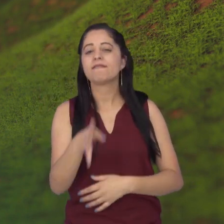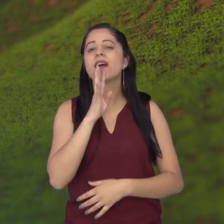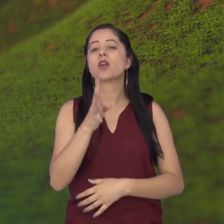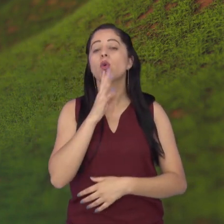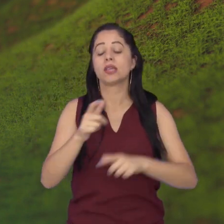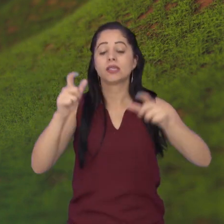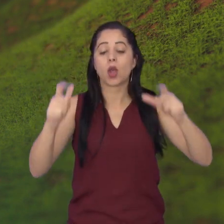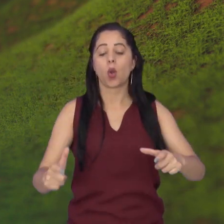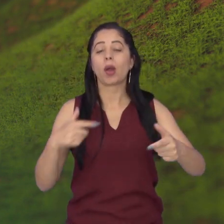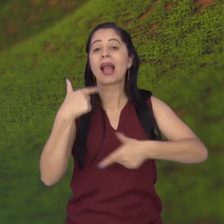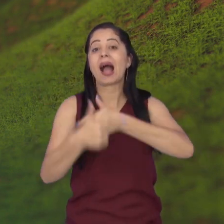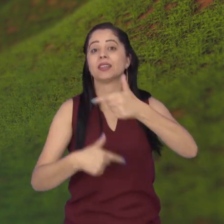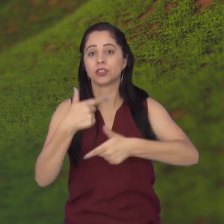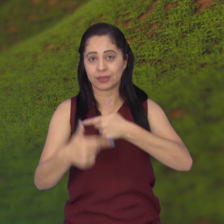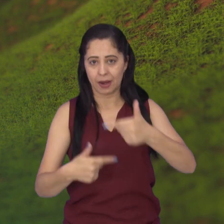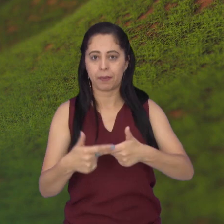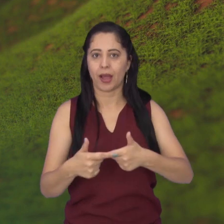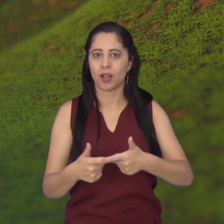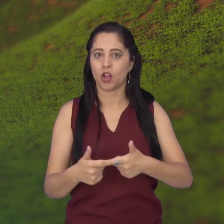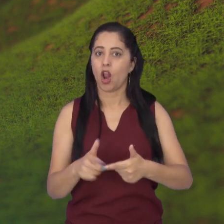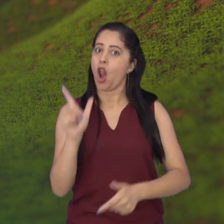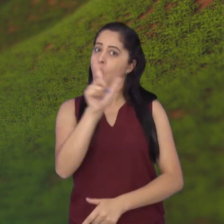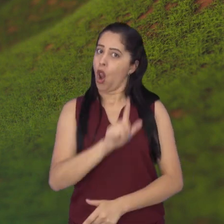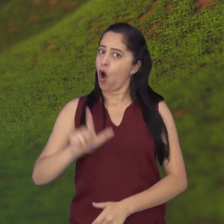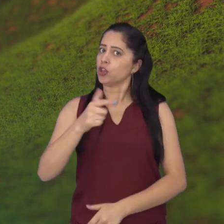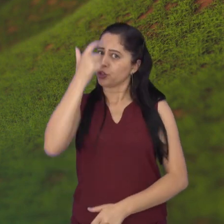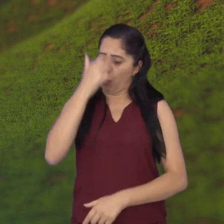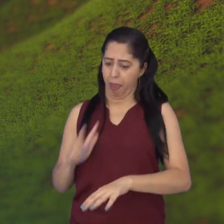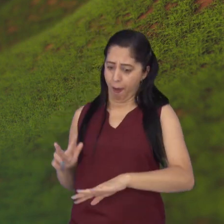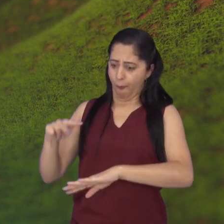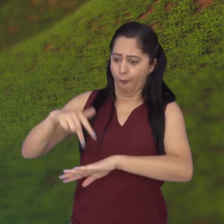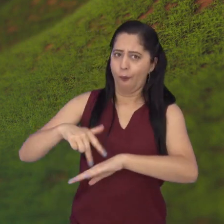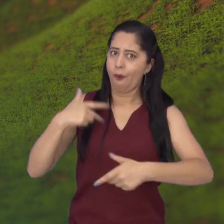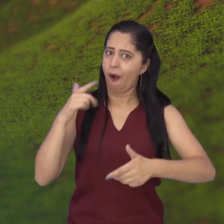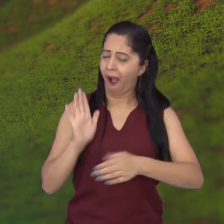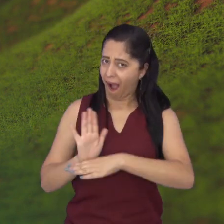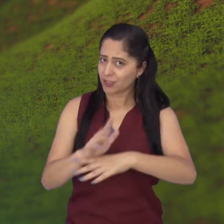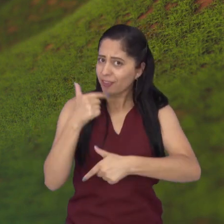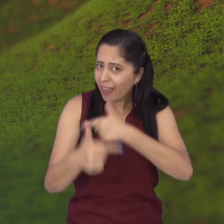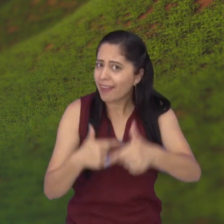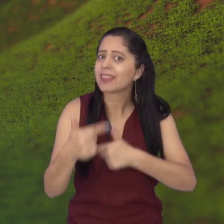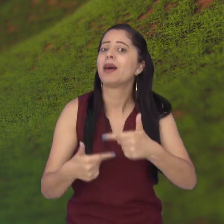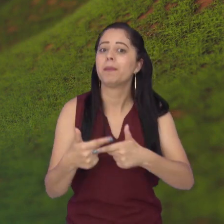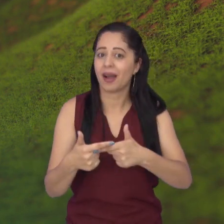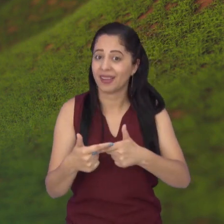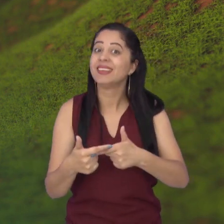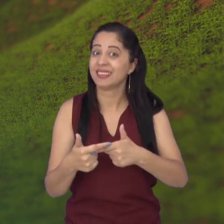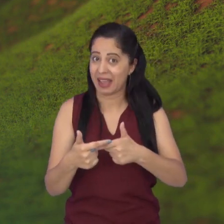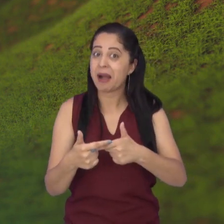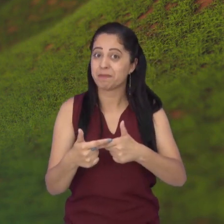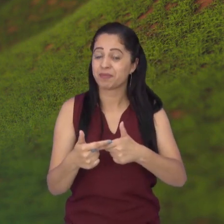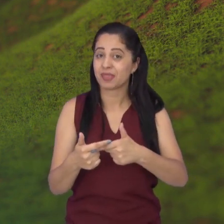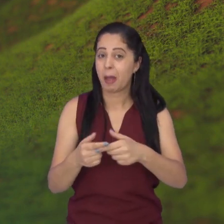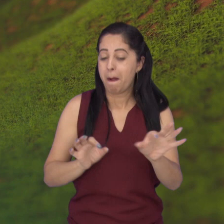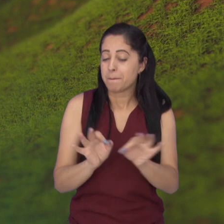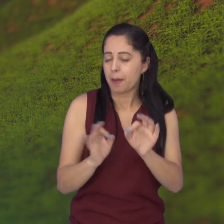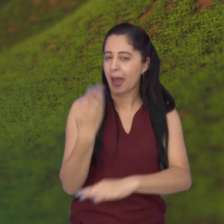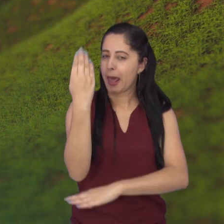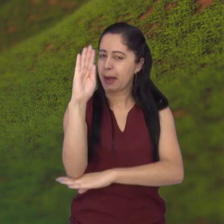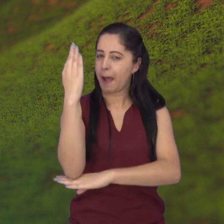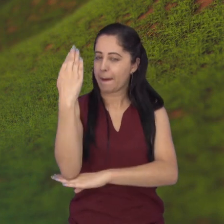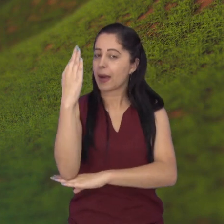vai conhecer a oficina do Bruno. E é lógico que eu coloquei a mão na massa. Melhor dizendo, na